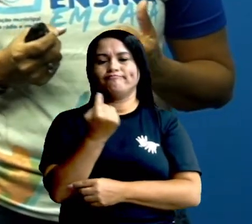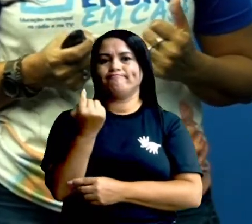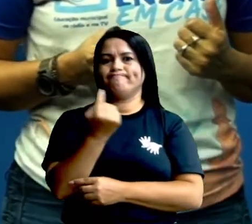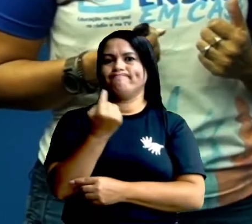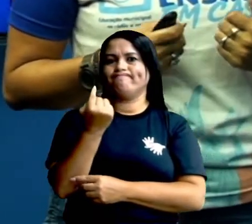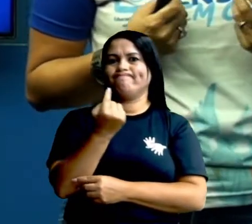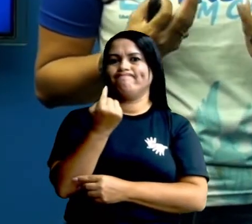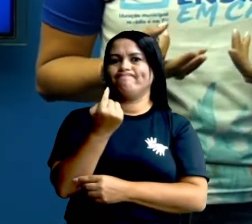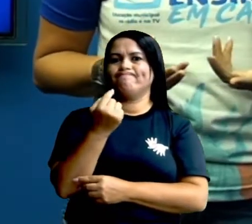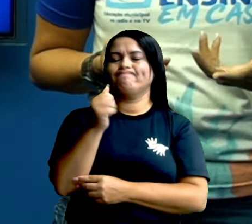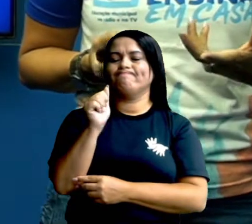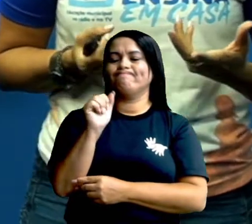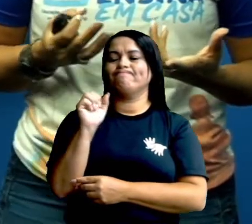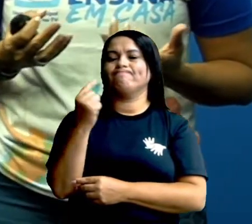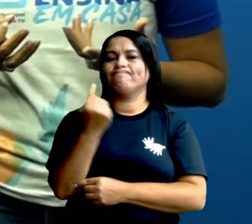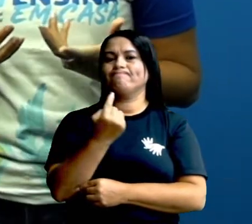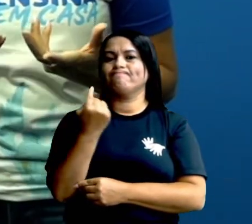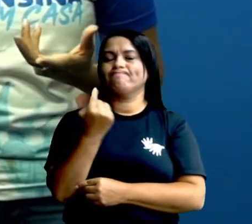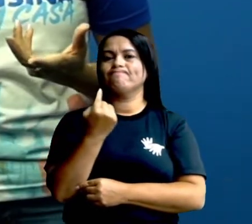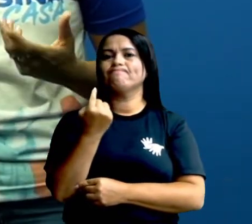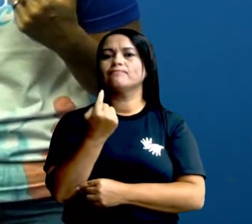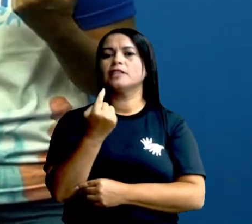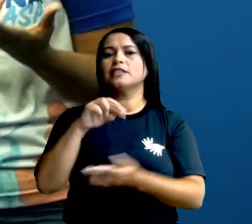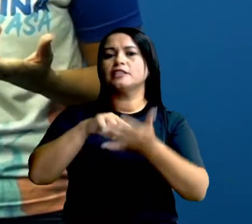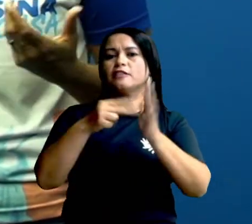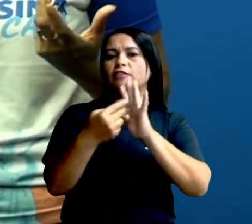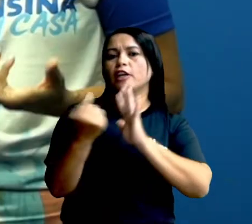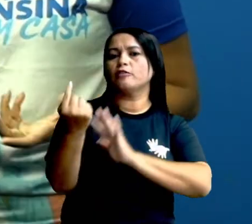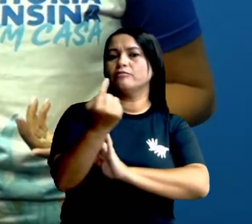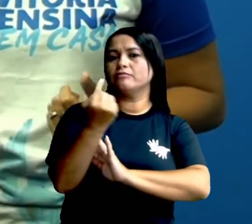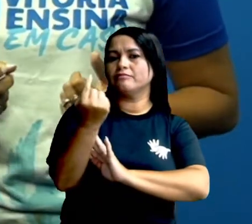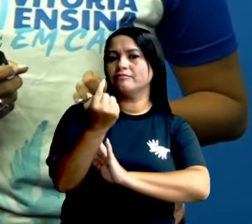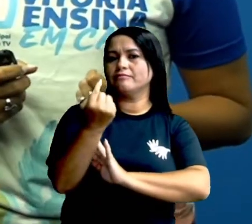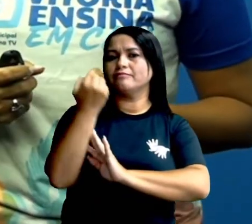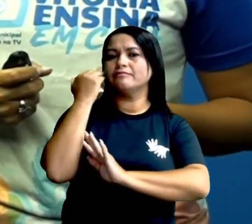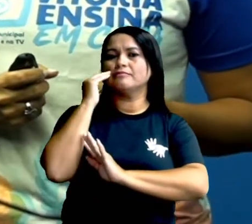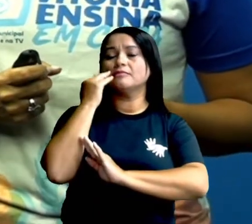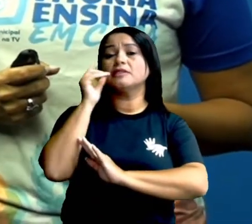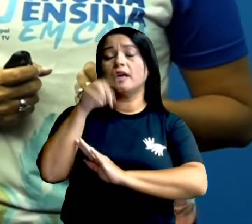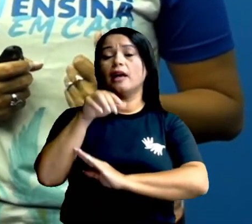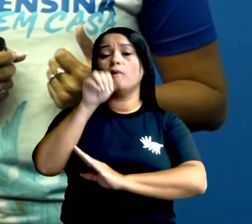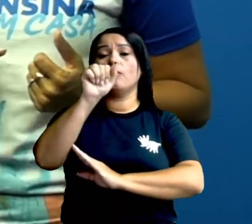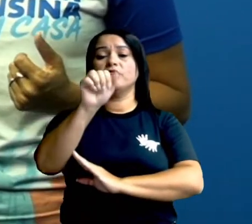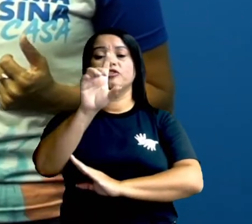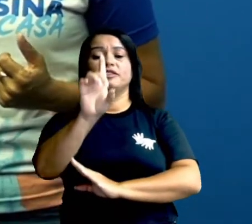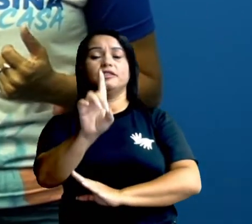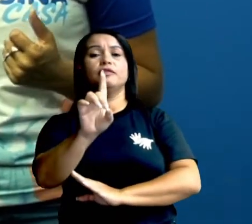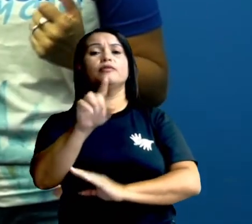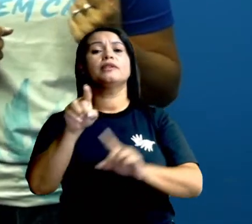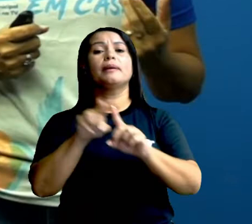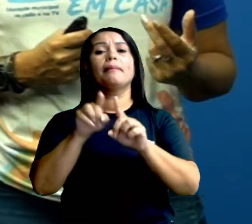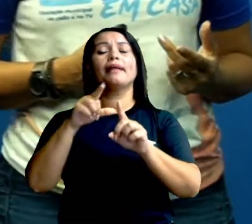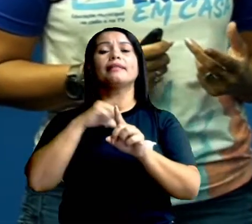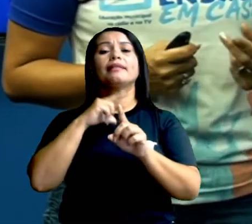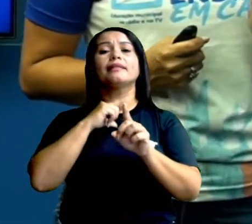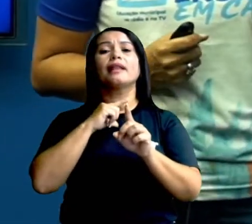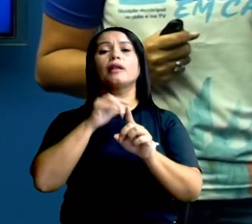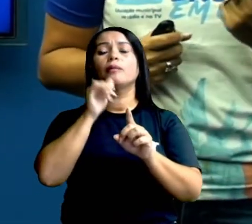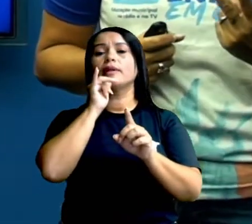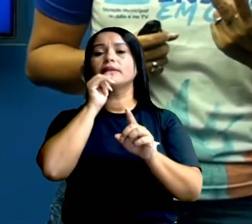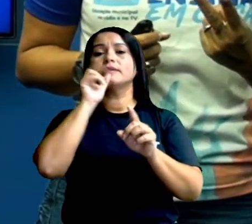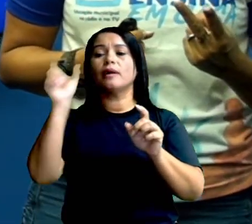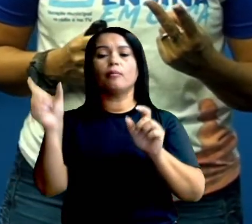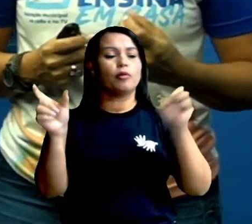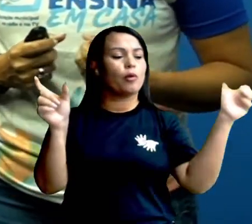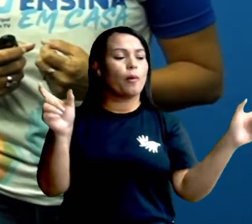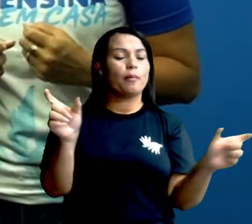Solidão. A solidão é sozinho, está sozinho. É um adjetivo. Composto, são